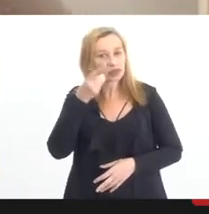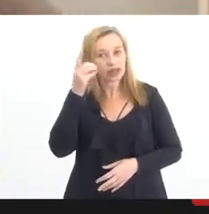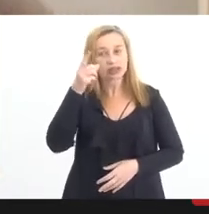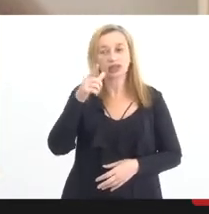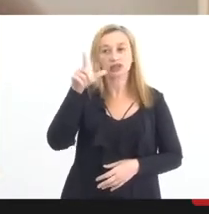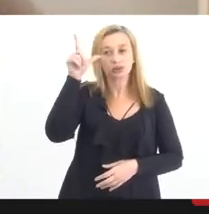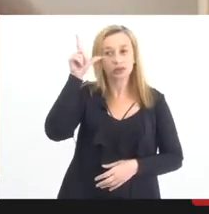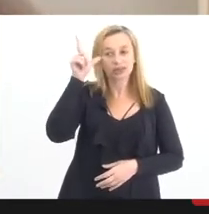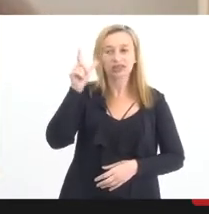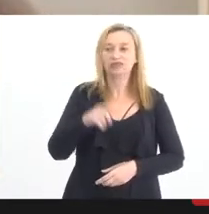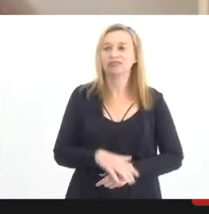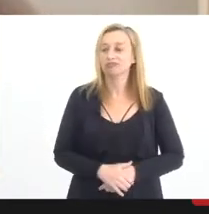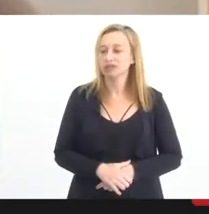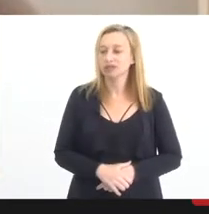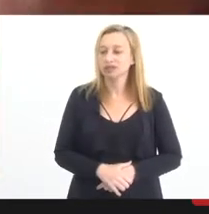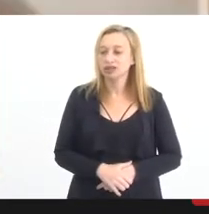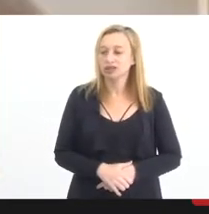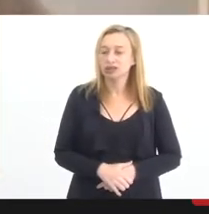Lucinha,